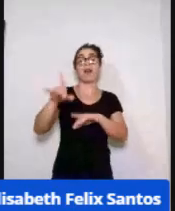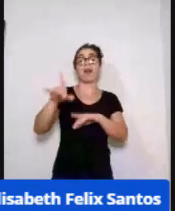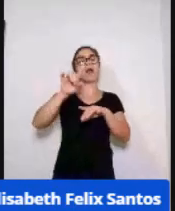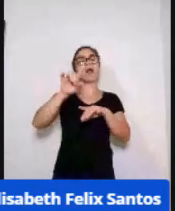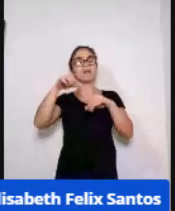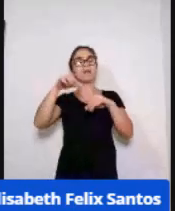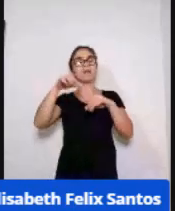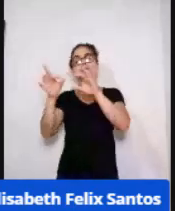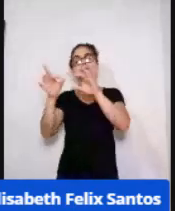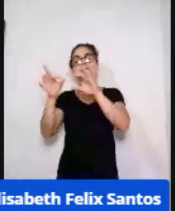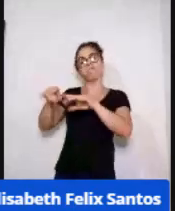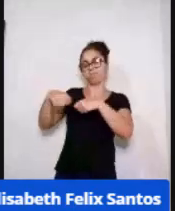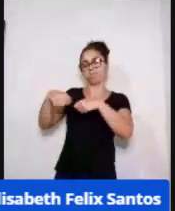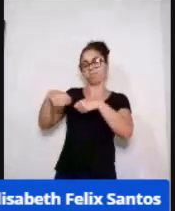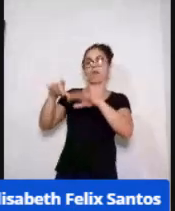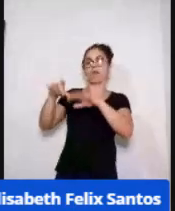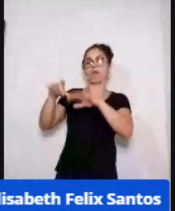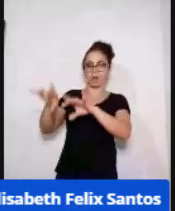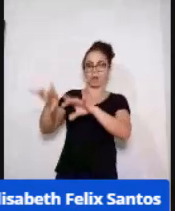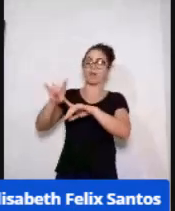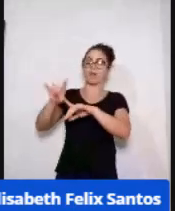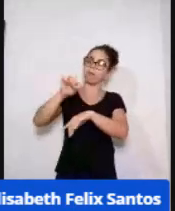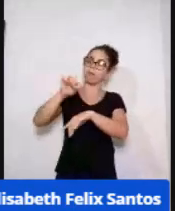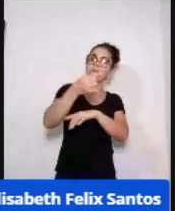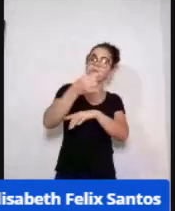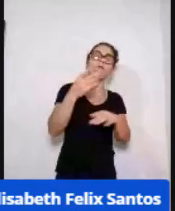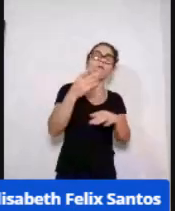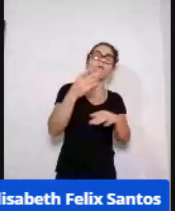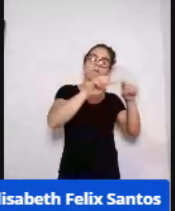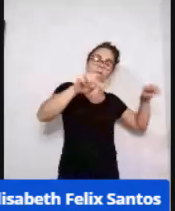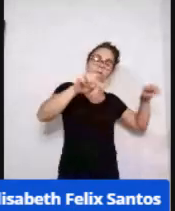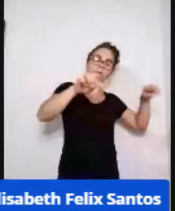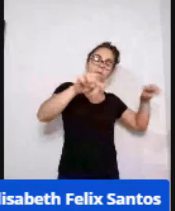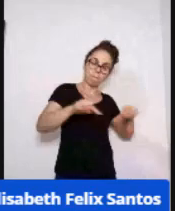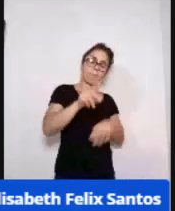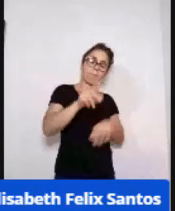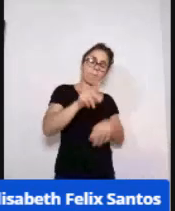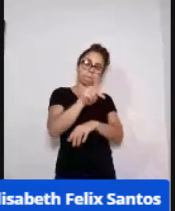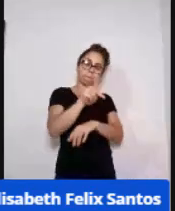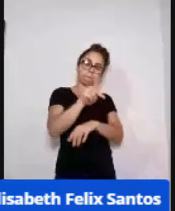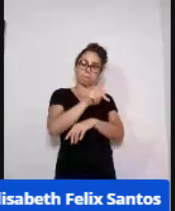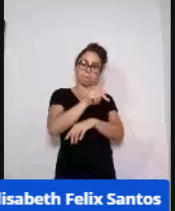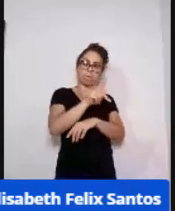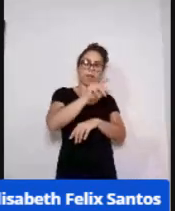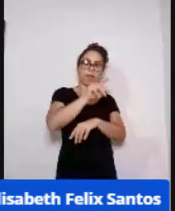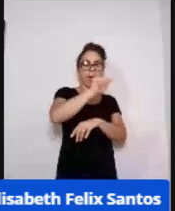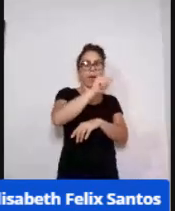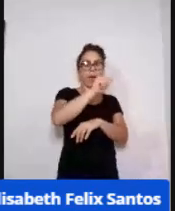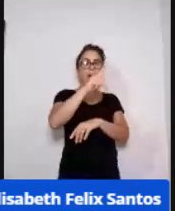Fui para a sala de aula e o meu primeiro desafio foi realmente pegar uma criança